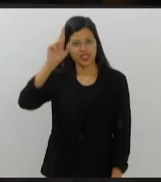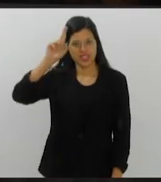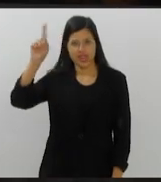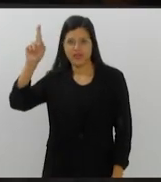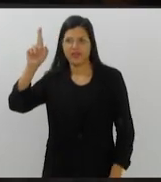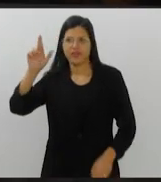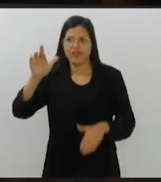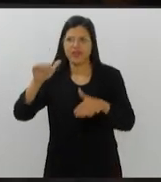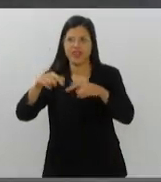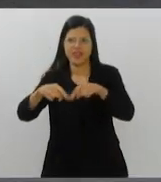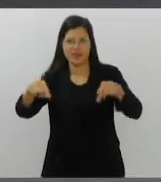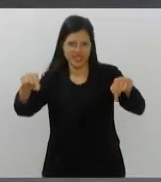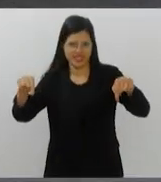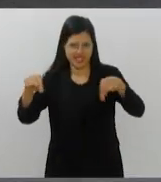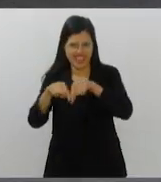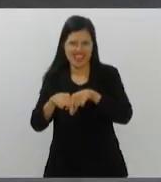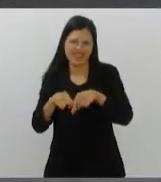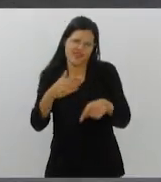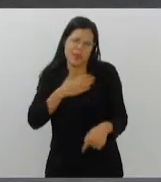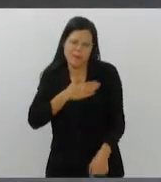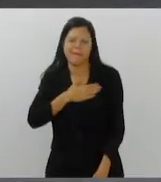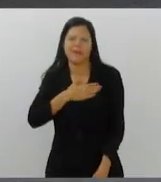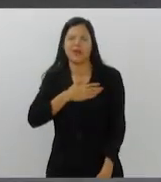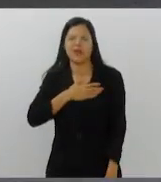meu gabinete, né, da tia Ju.